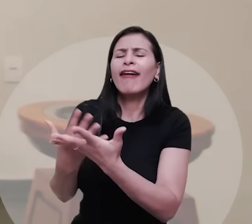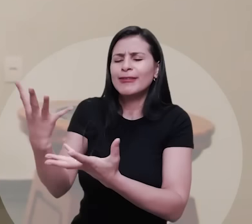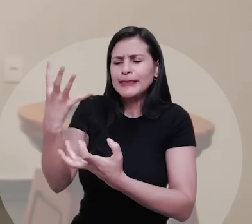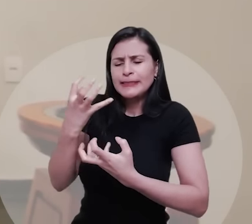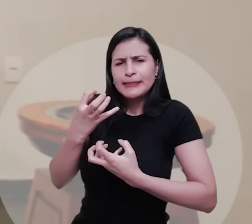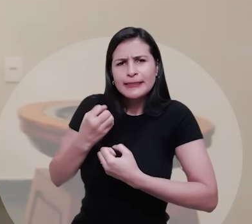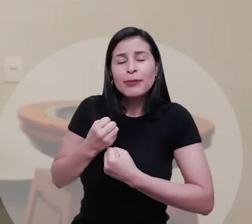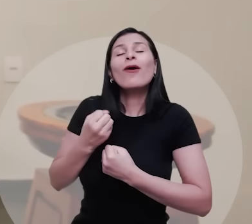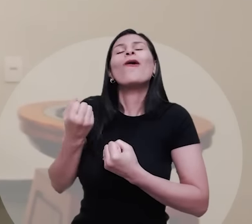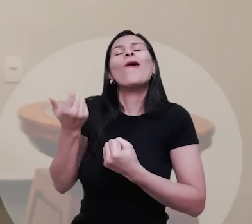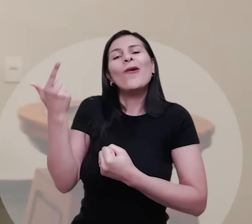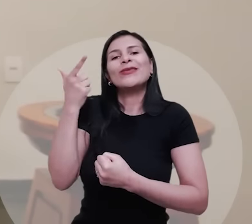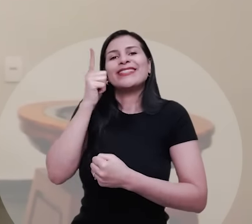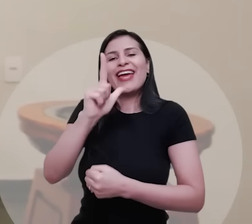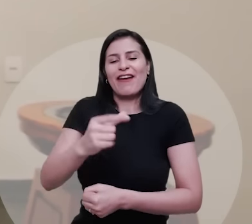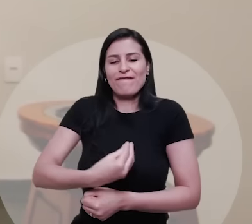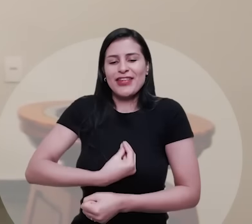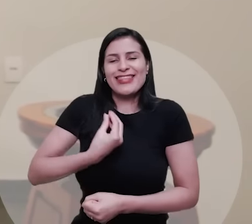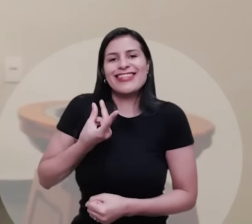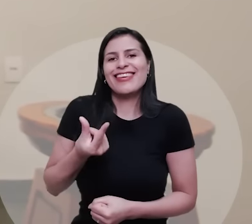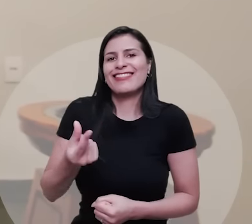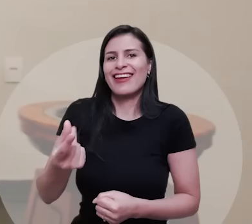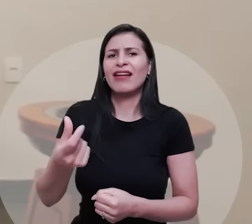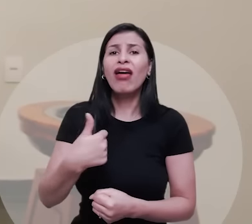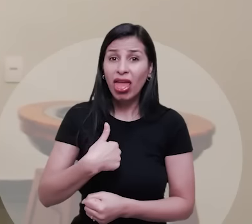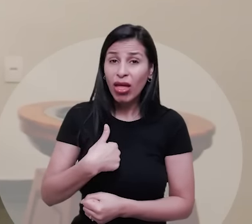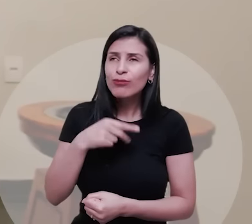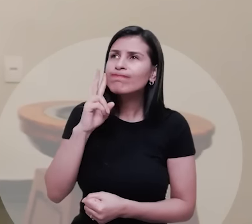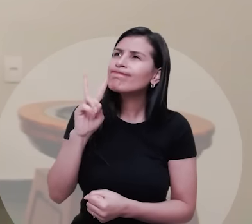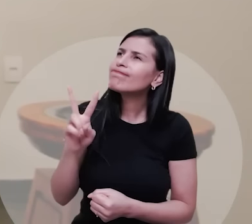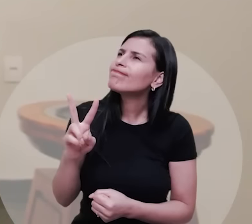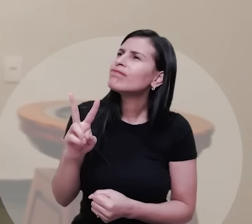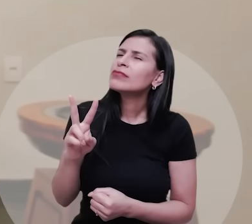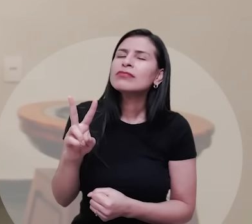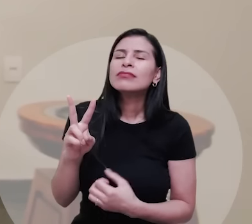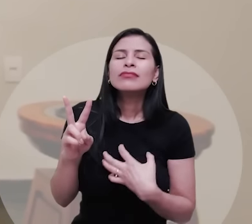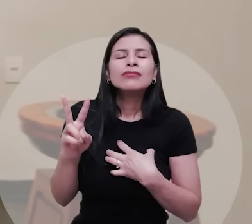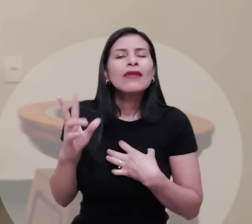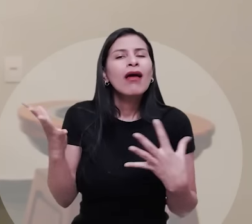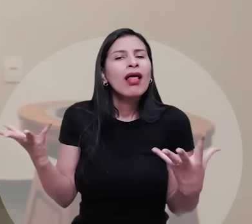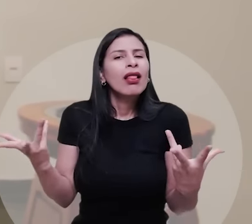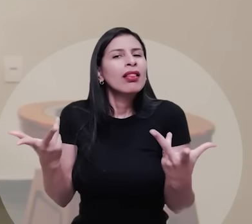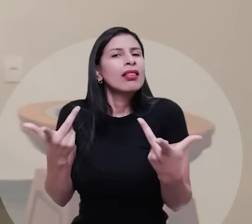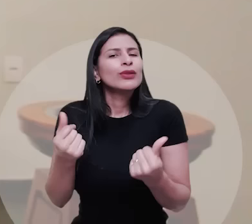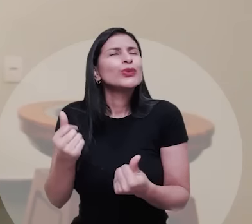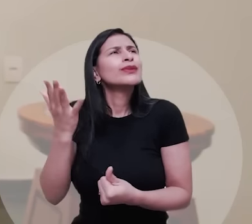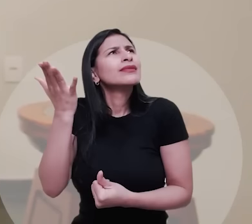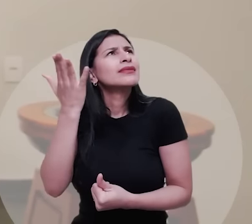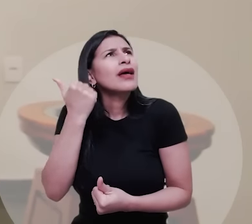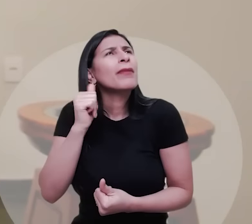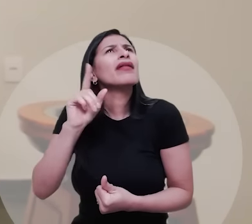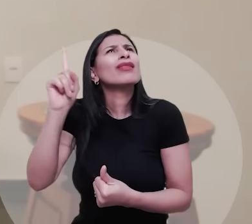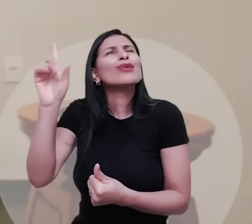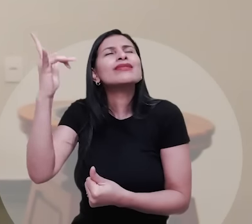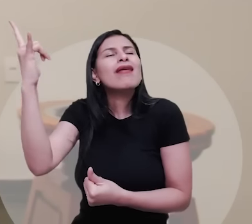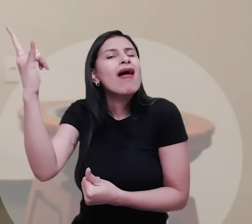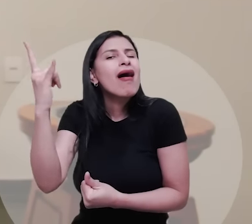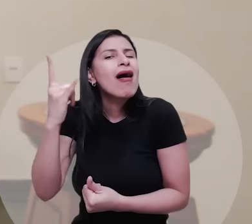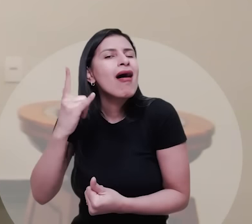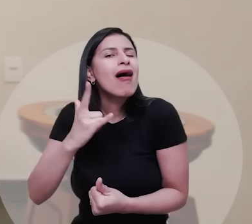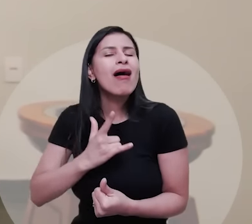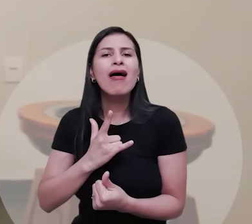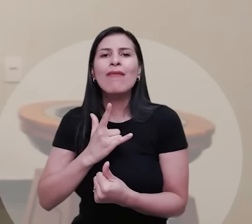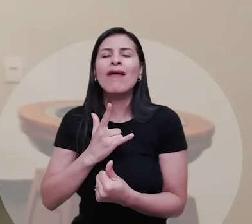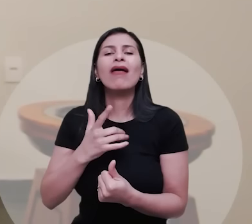Isso é para mim tão lindo. Saber que Deus me ama e o que eu preciso fazer é crer. E esse crer me impulsiona não